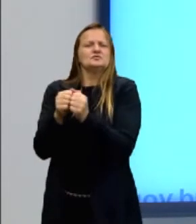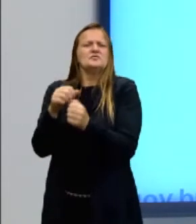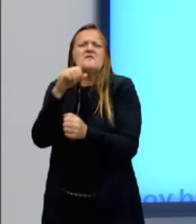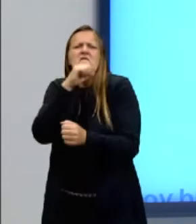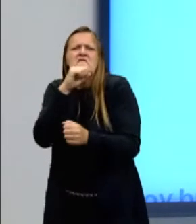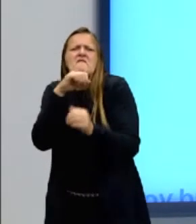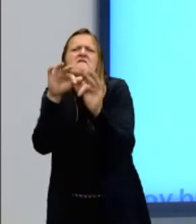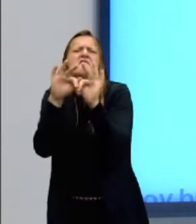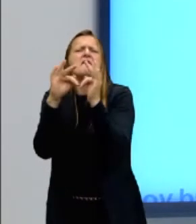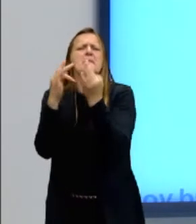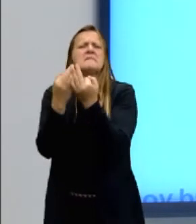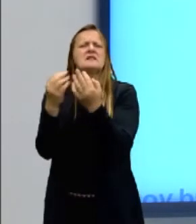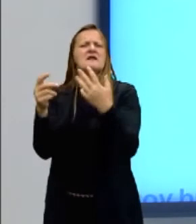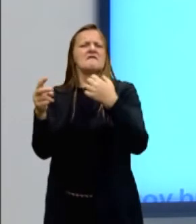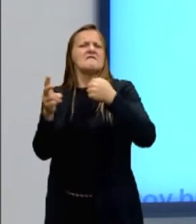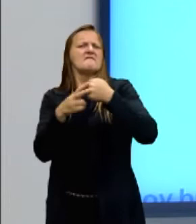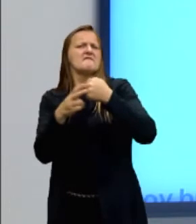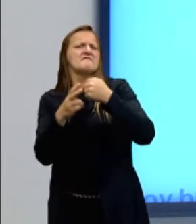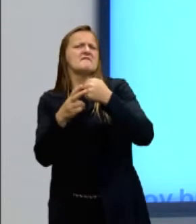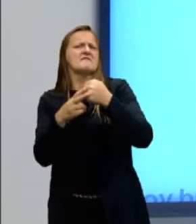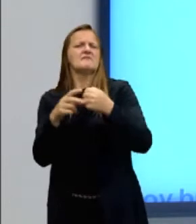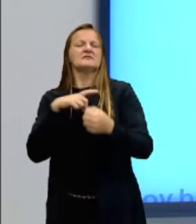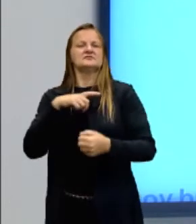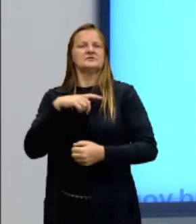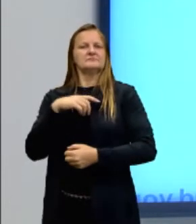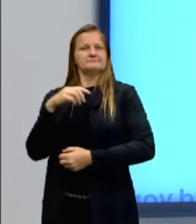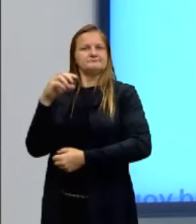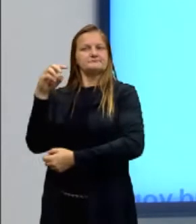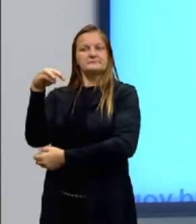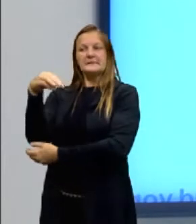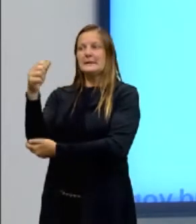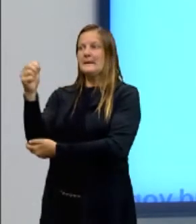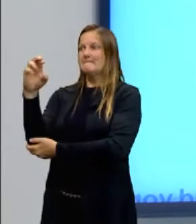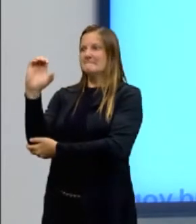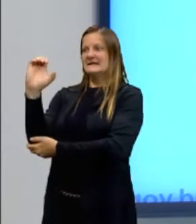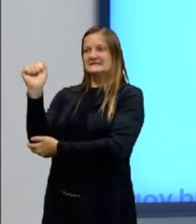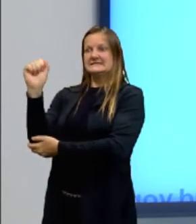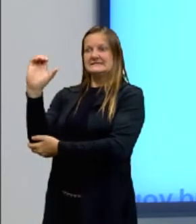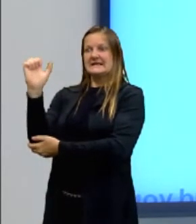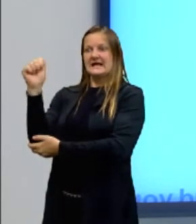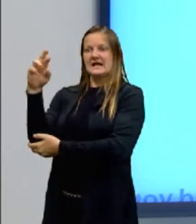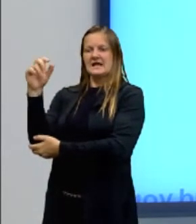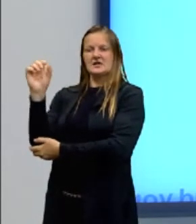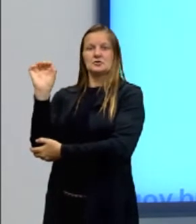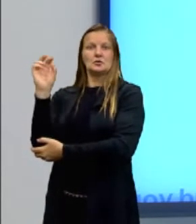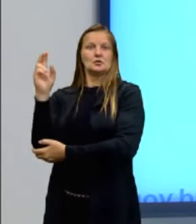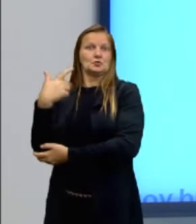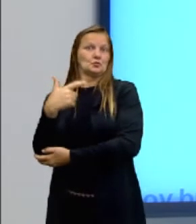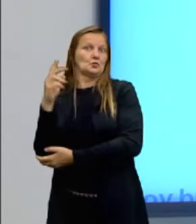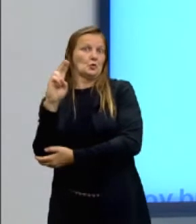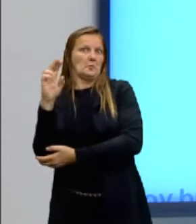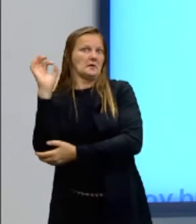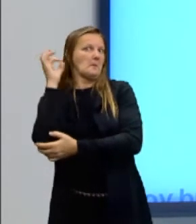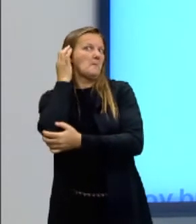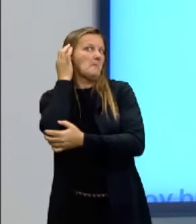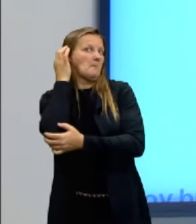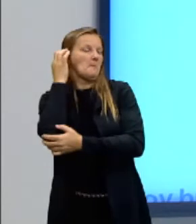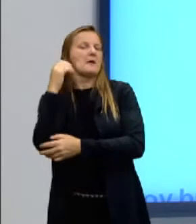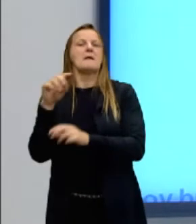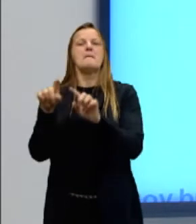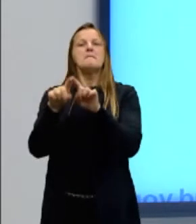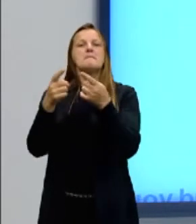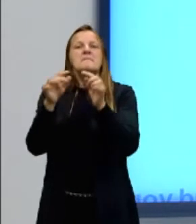viúva Dona Firmina Mascarenhas que sempre a acompanhava na sociedade mas essa